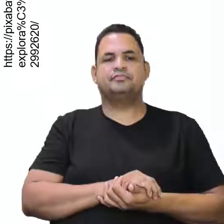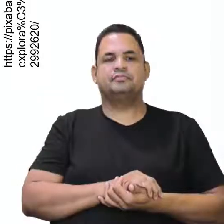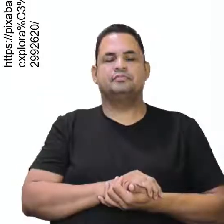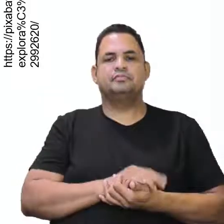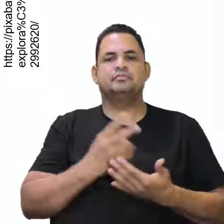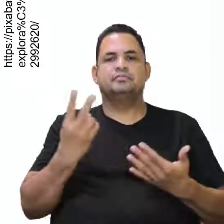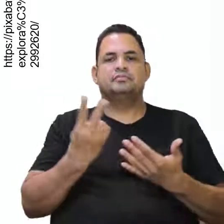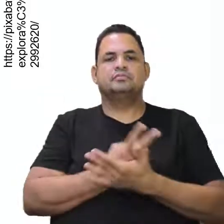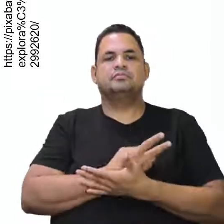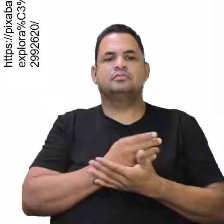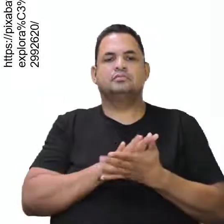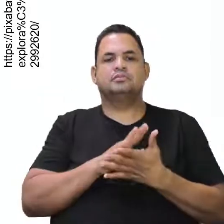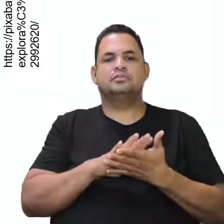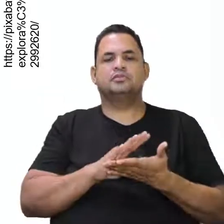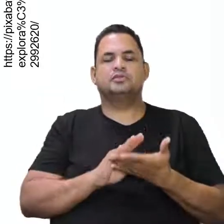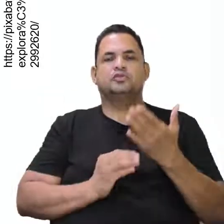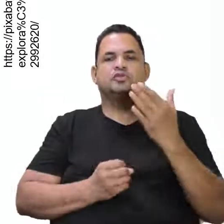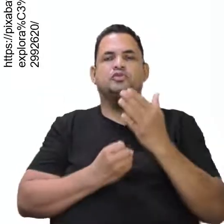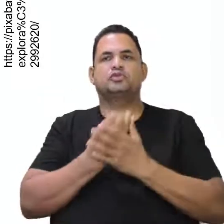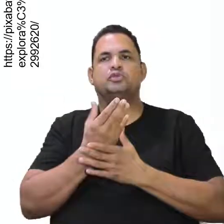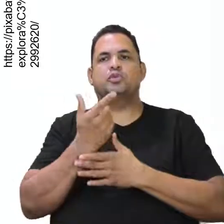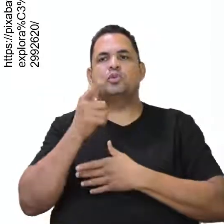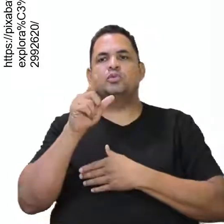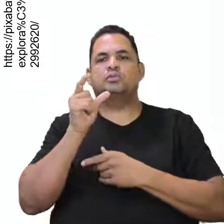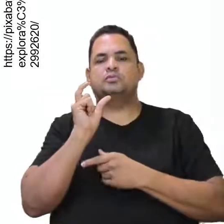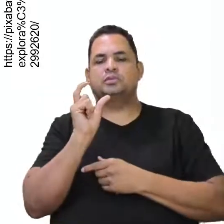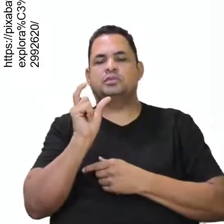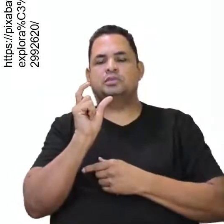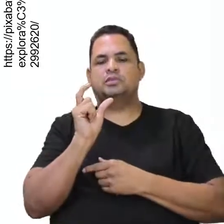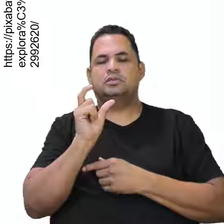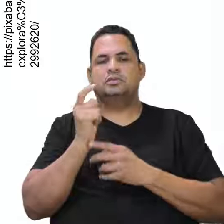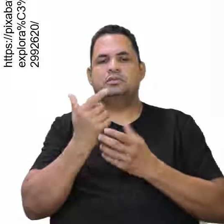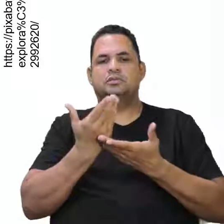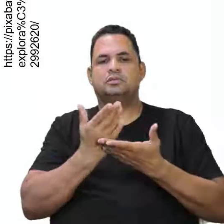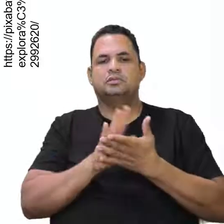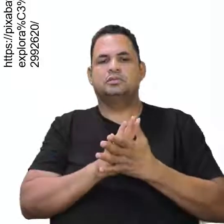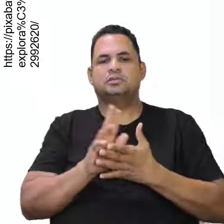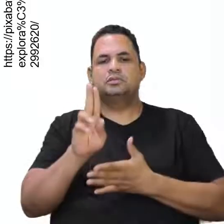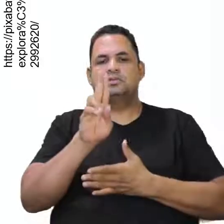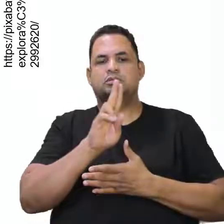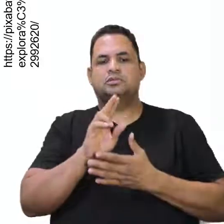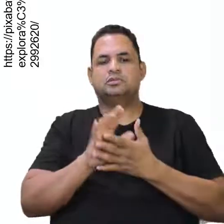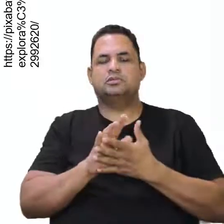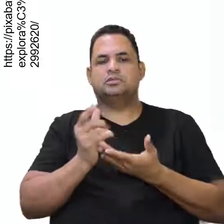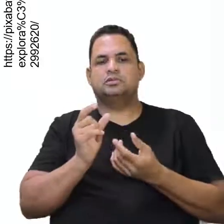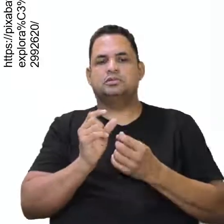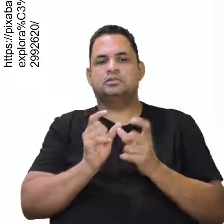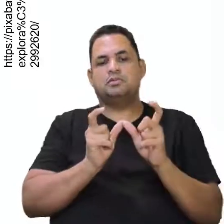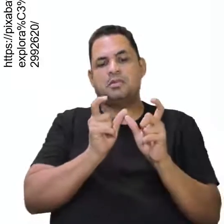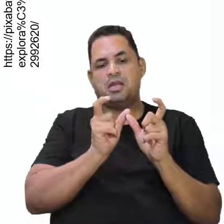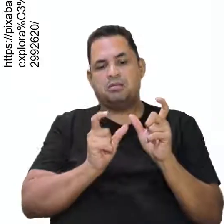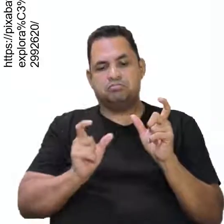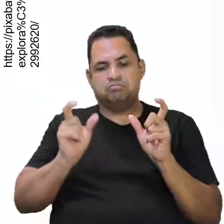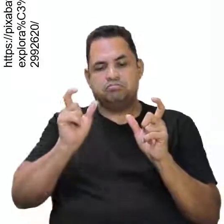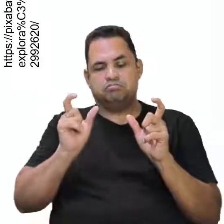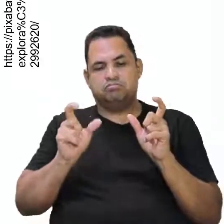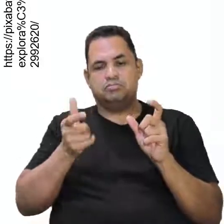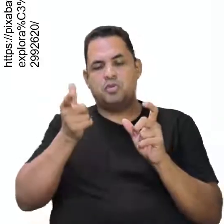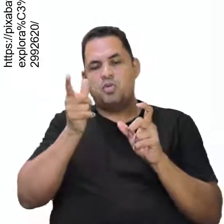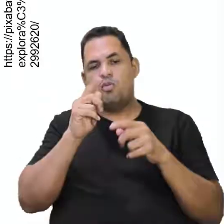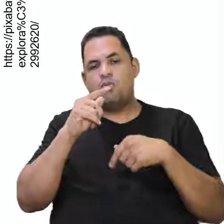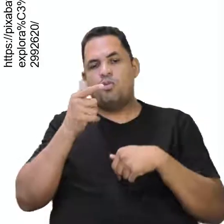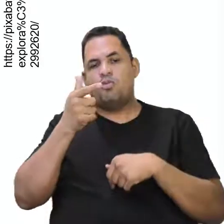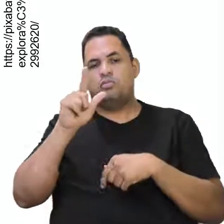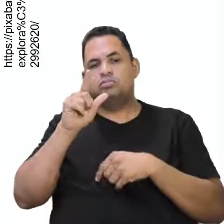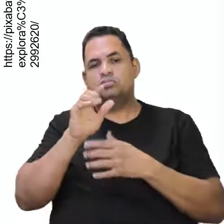vai acontecer de derivar aquelas palavras que nós já estávamos usando, como some e o any, com outras